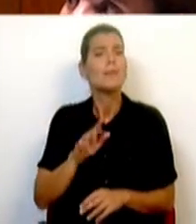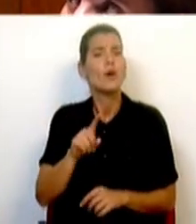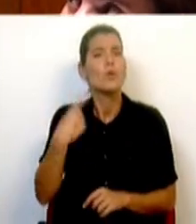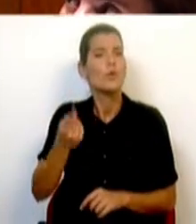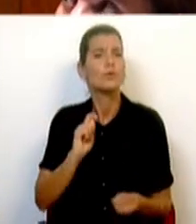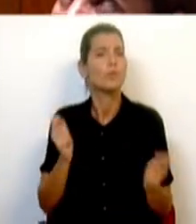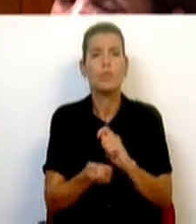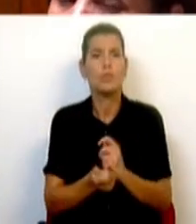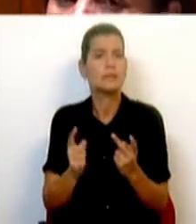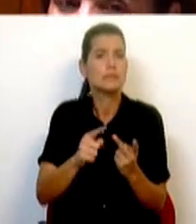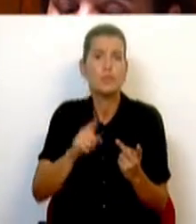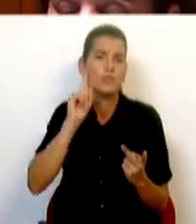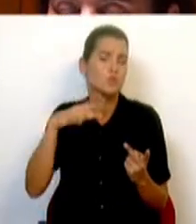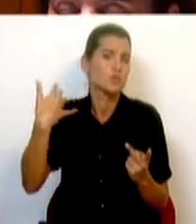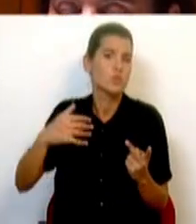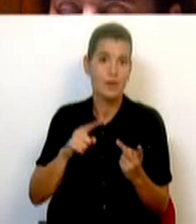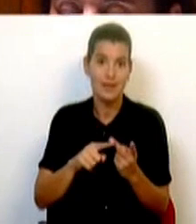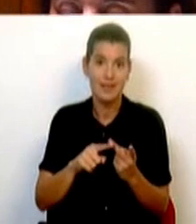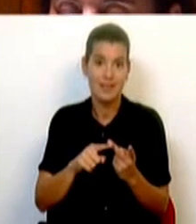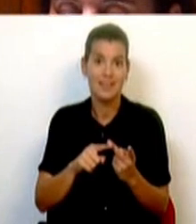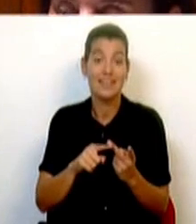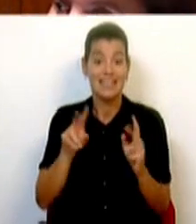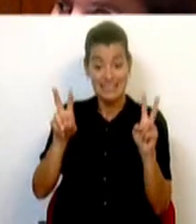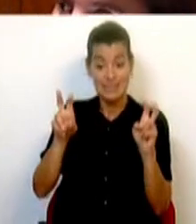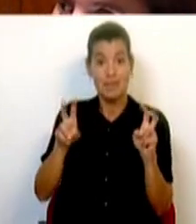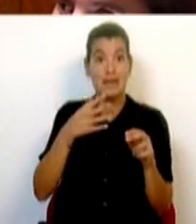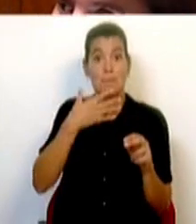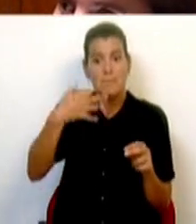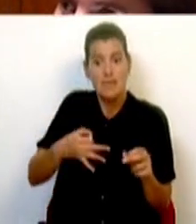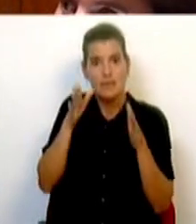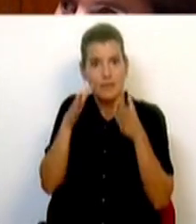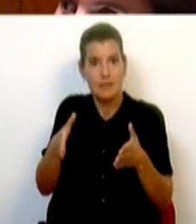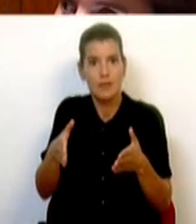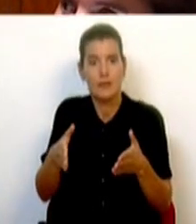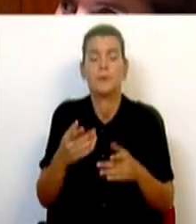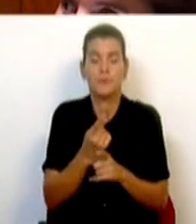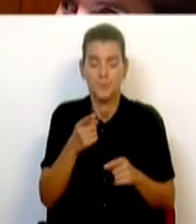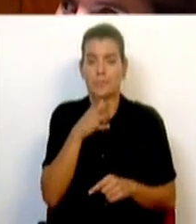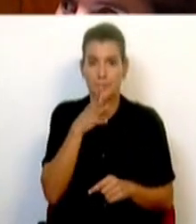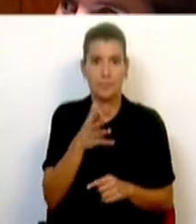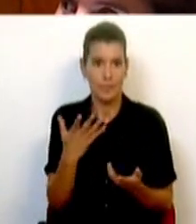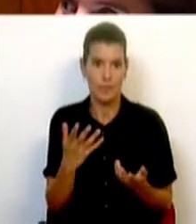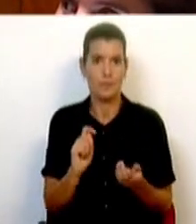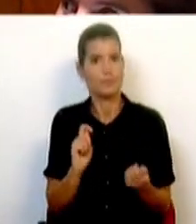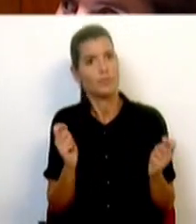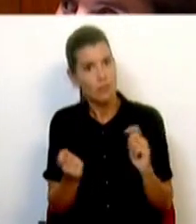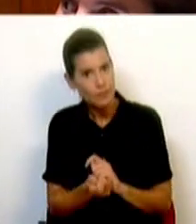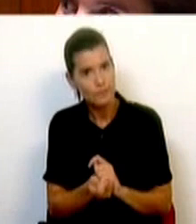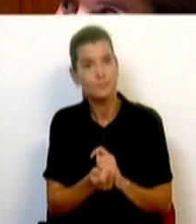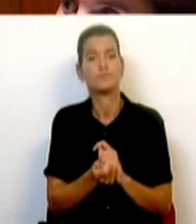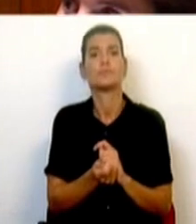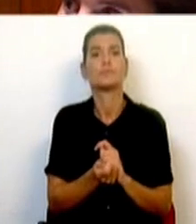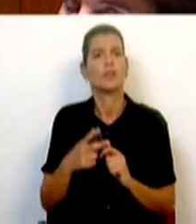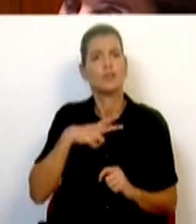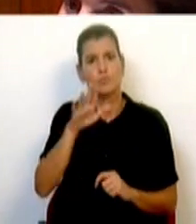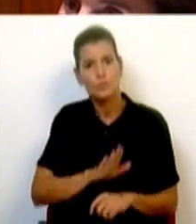outra reforma fundamental que tem a ver com a introdução da dedicação plena. Quando nós falamos da transformação e a generalização a todo